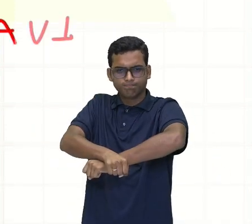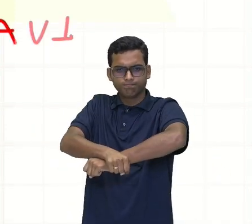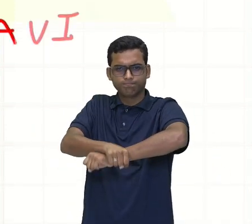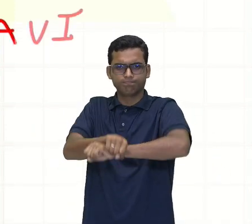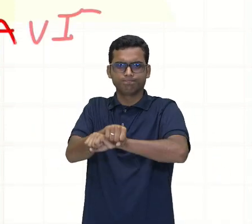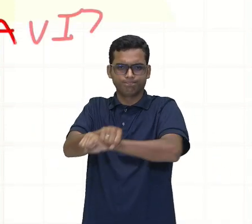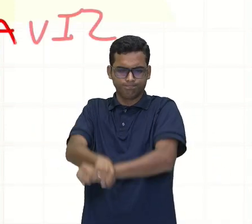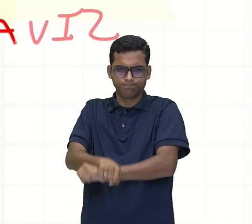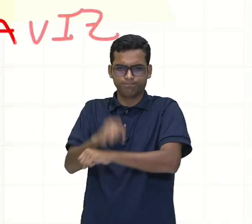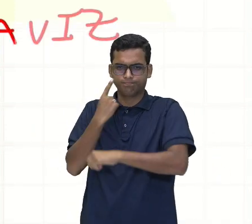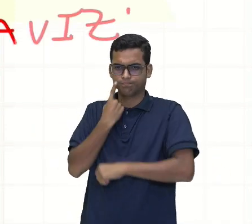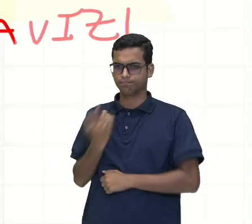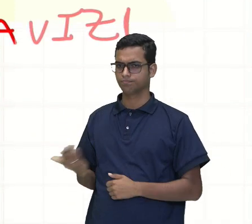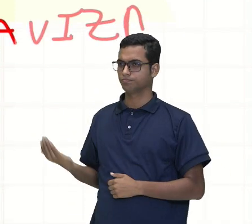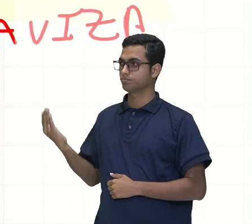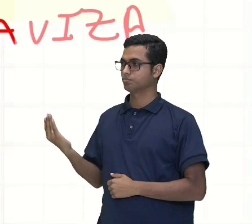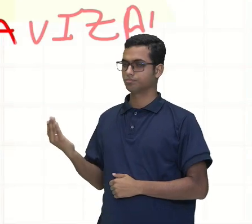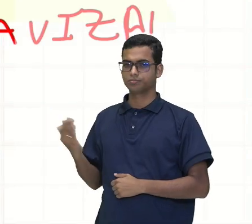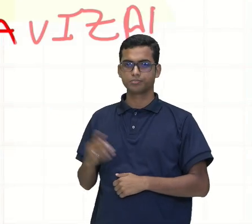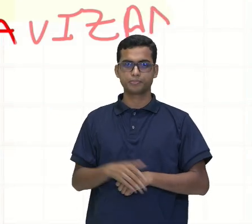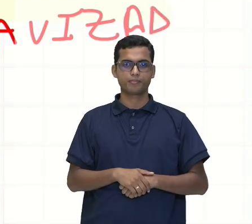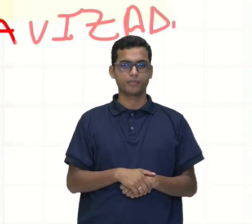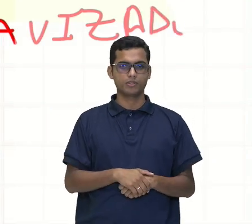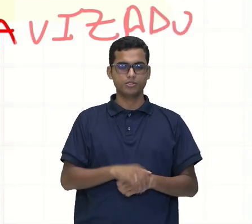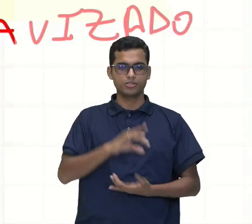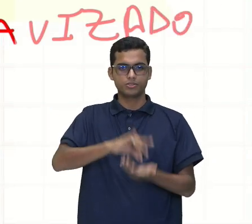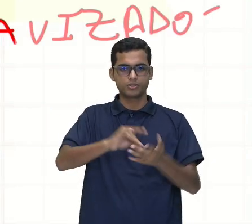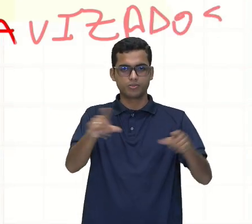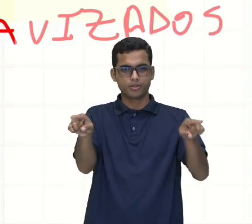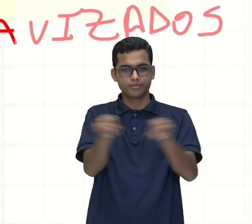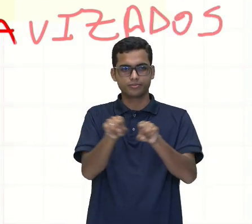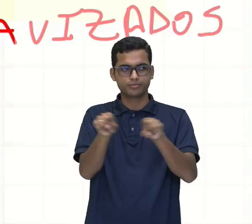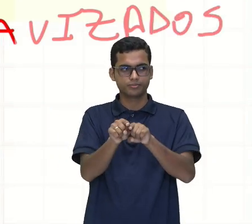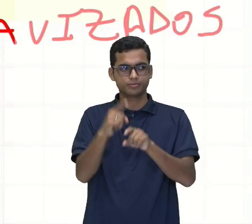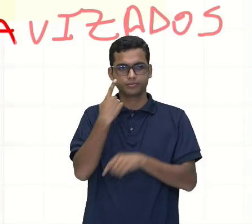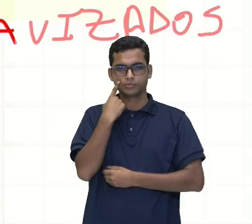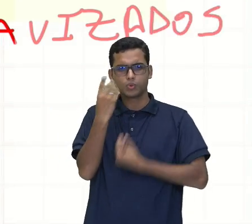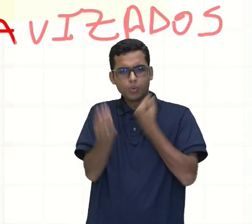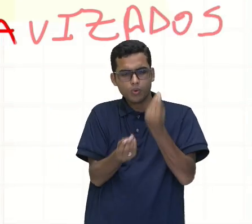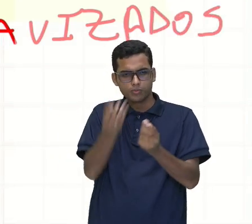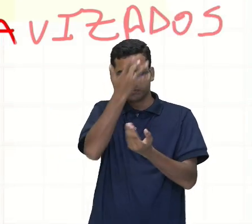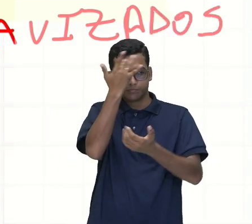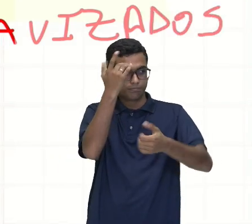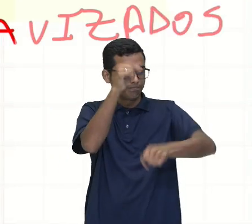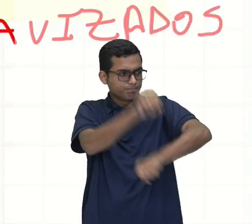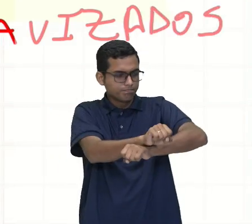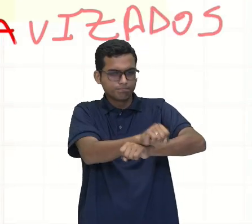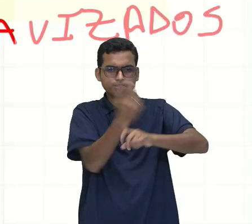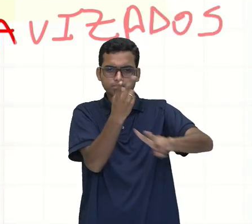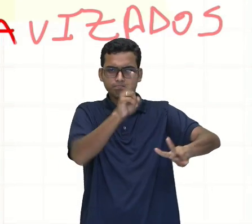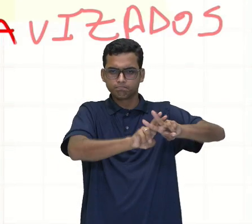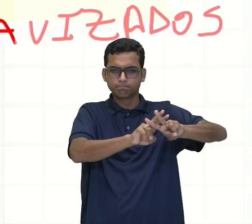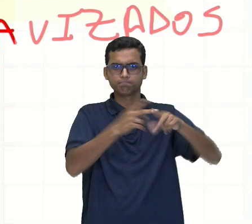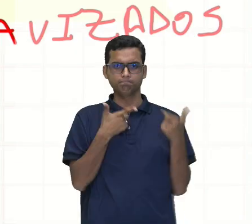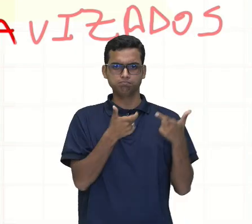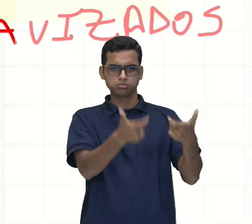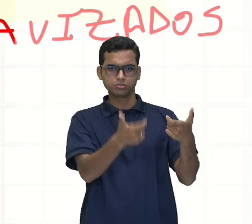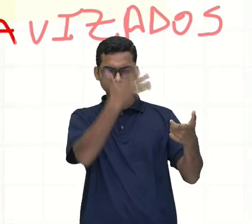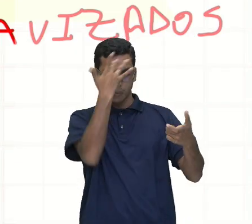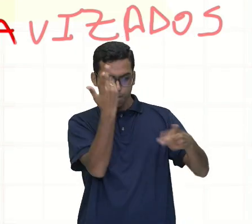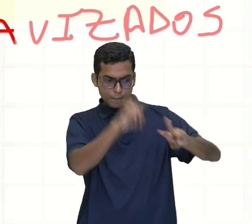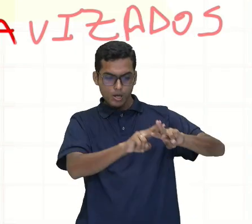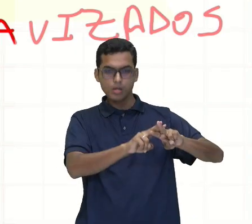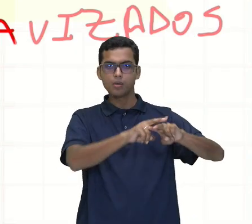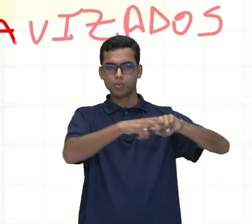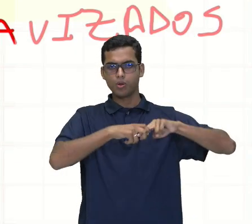escravizados. Esses escravizados, geralmente, eram prisioneiros de guerra, certo? Então,